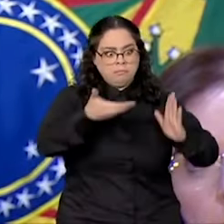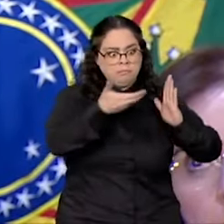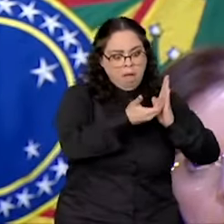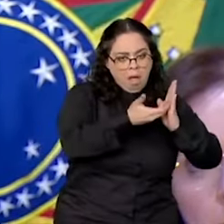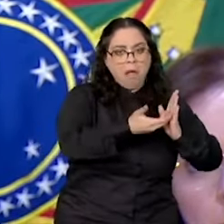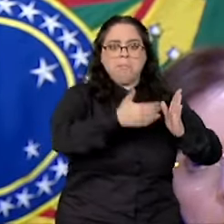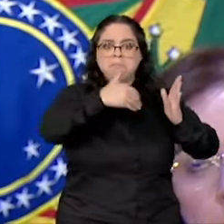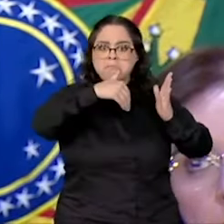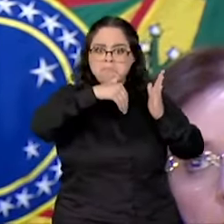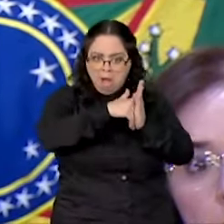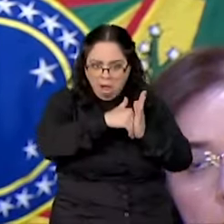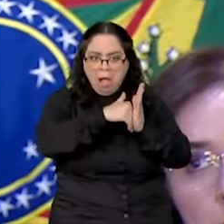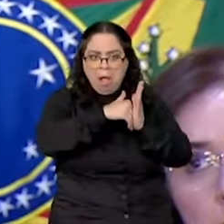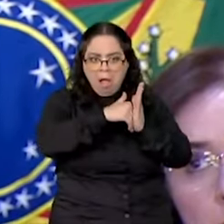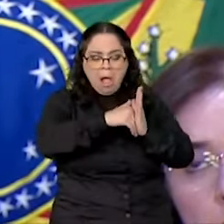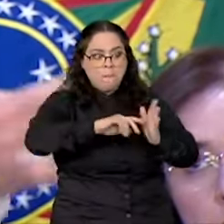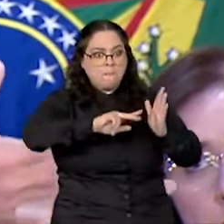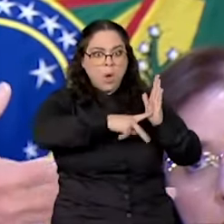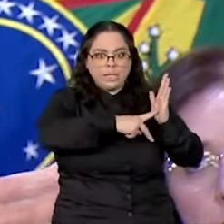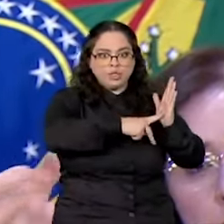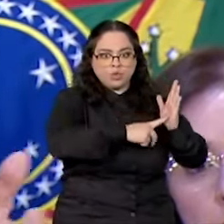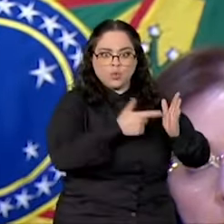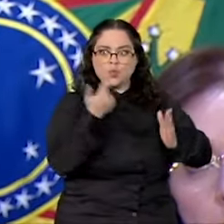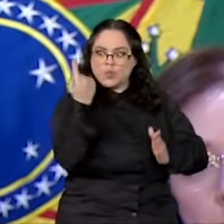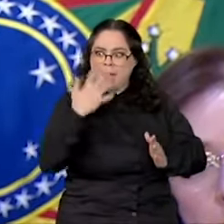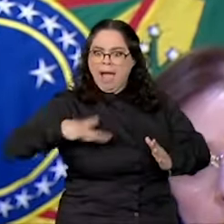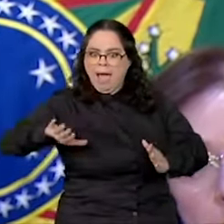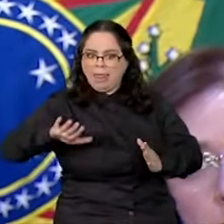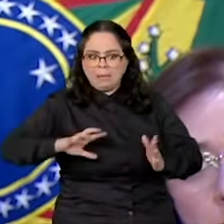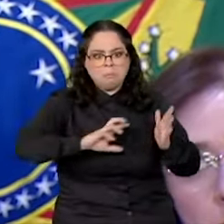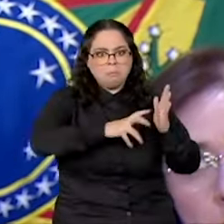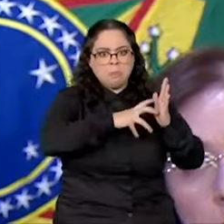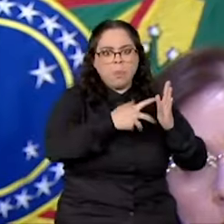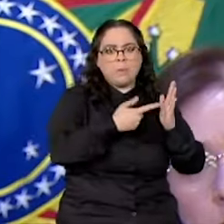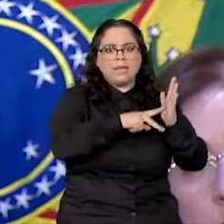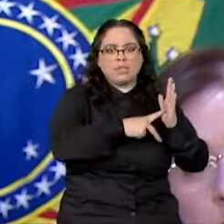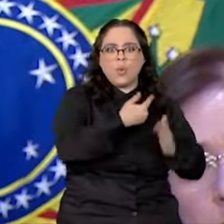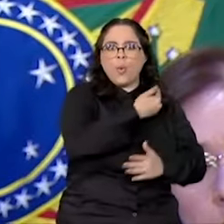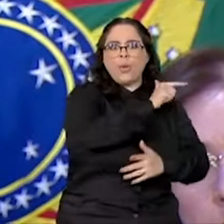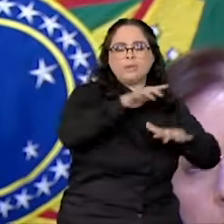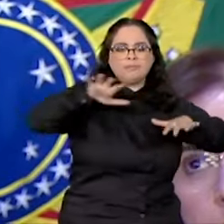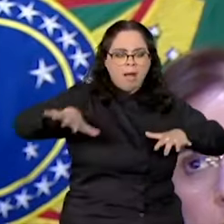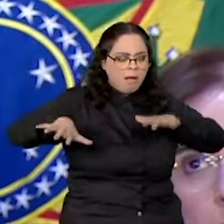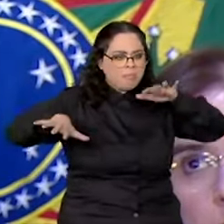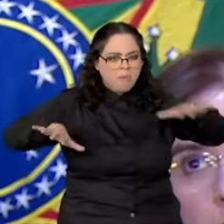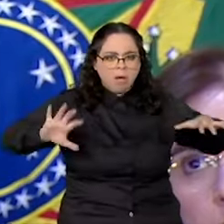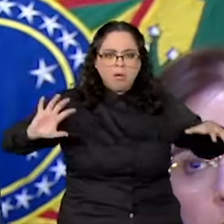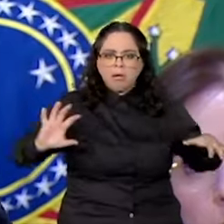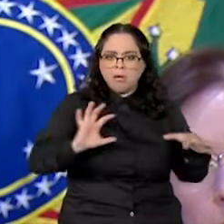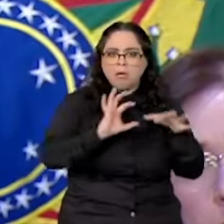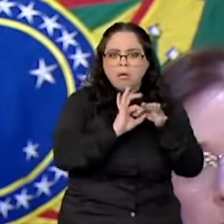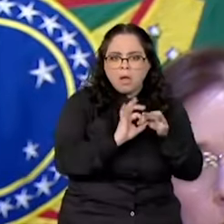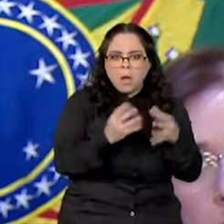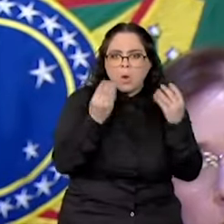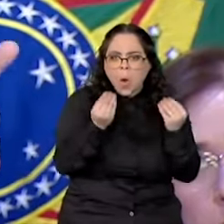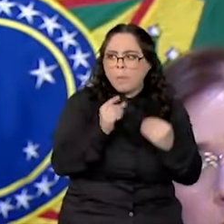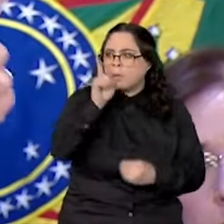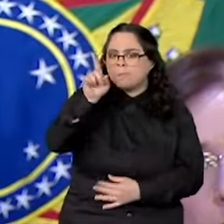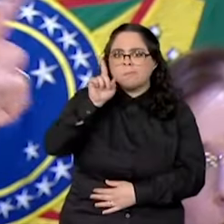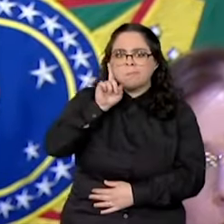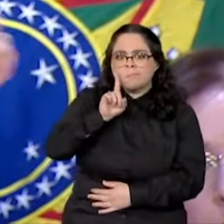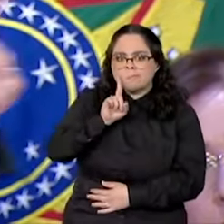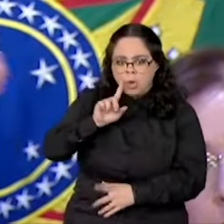partido político, o presidente do Senado de outro partido político e o presidente da República de outro partido político. Nos Estados